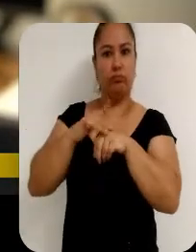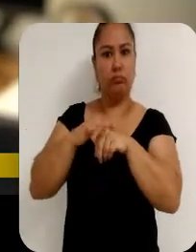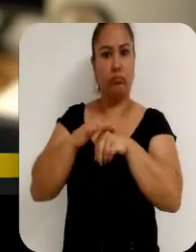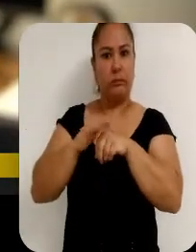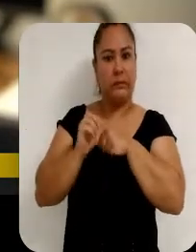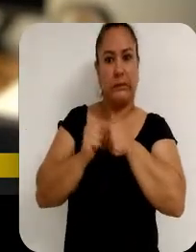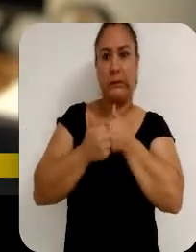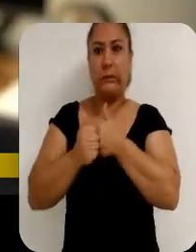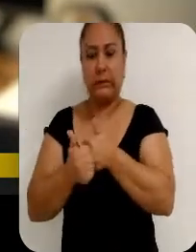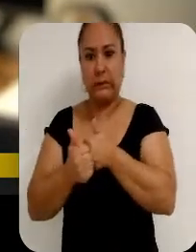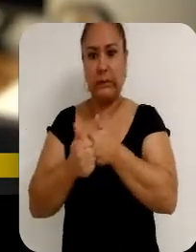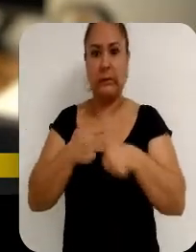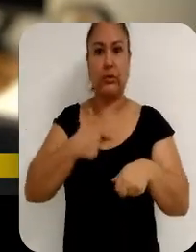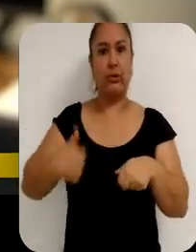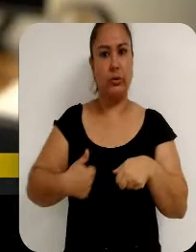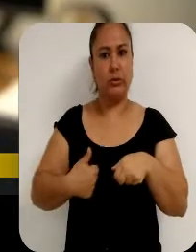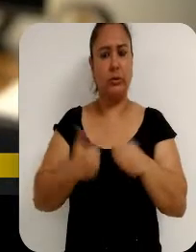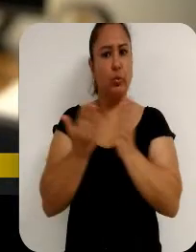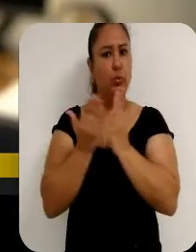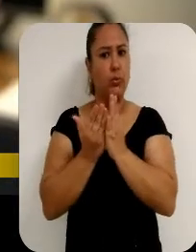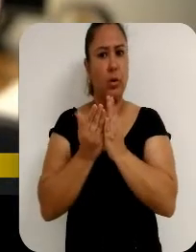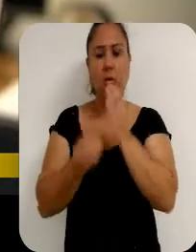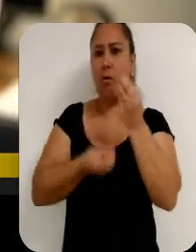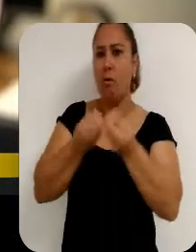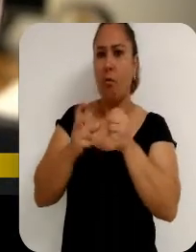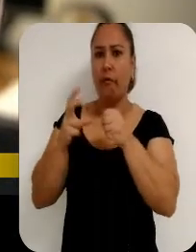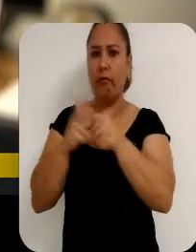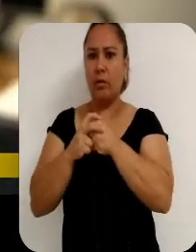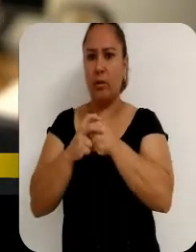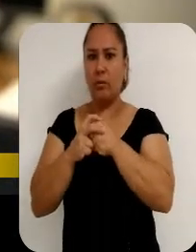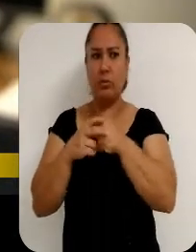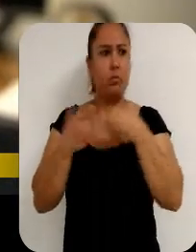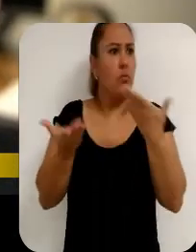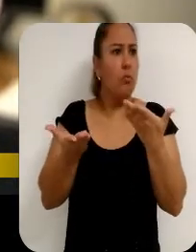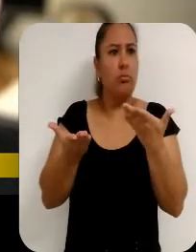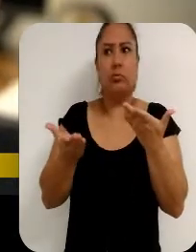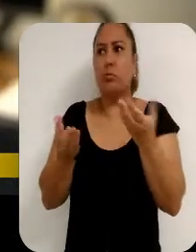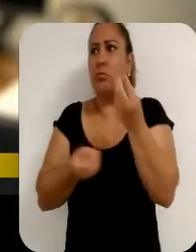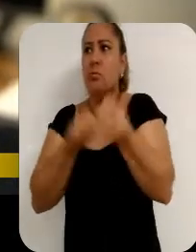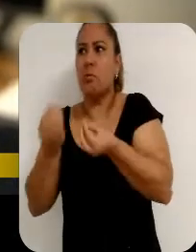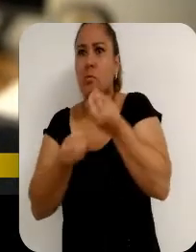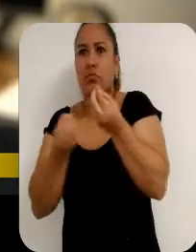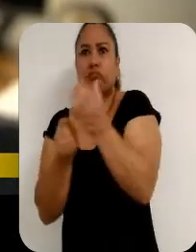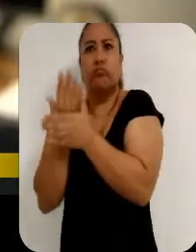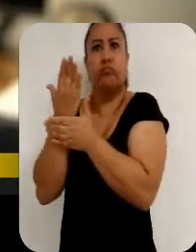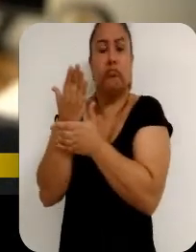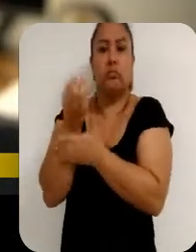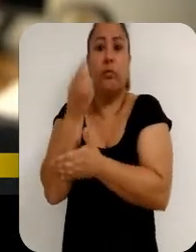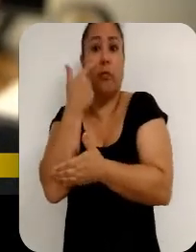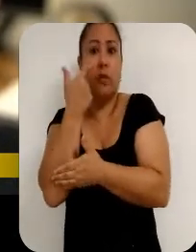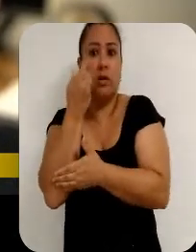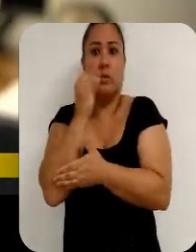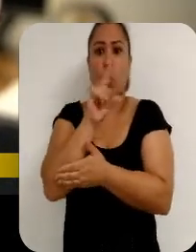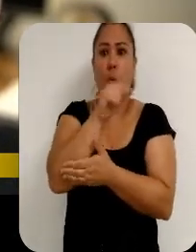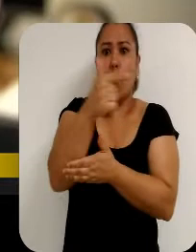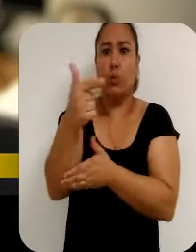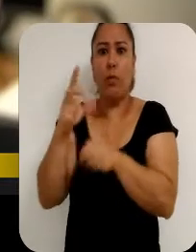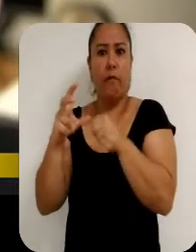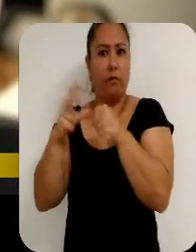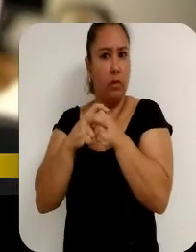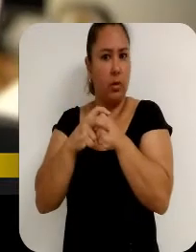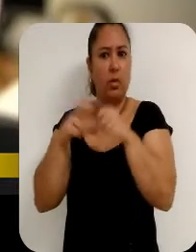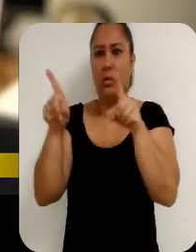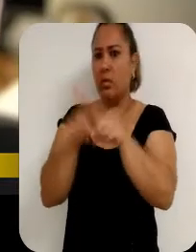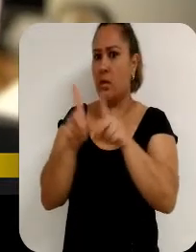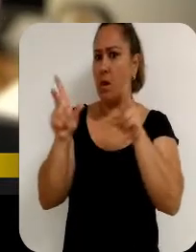por onde eles circulavam, de onde eles vinham, para saber justamente se outros vírus tinham o potencial de pular para o ser humano e